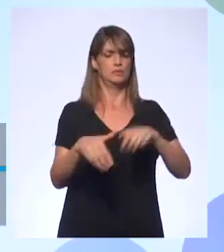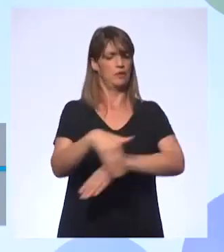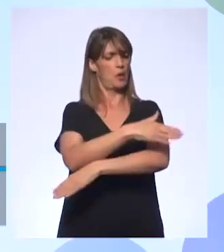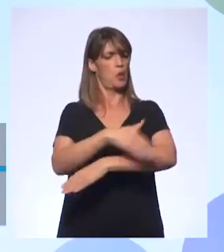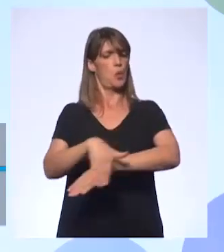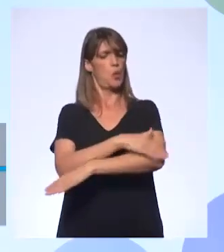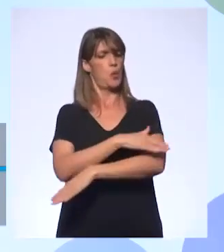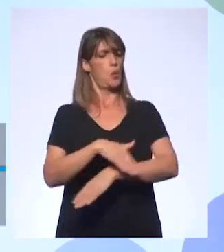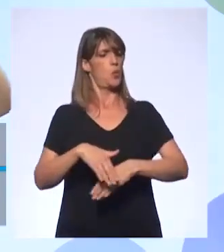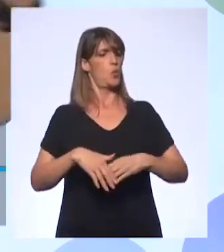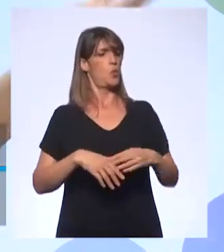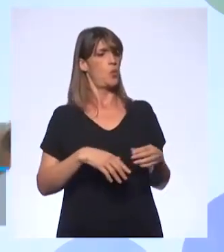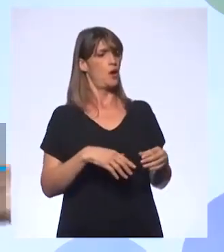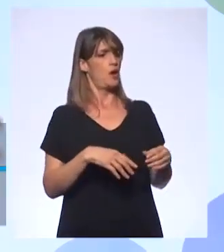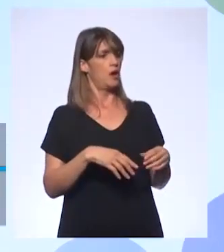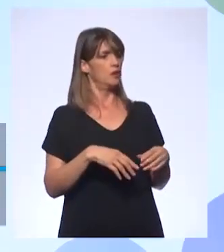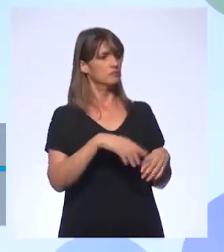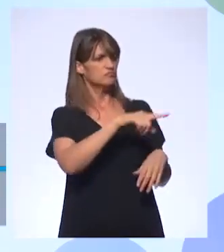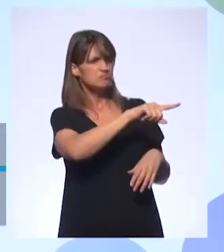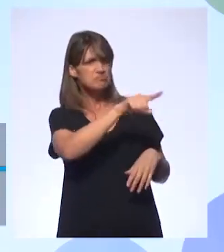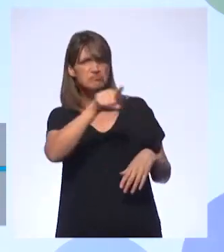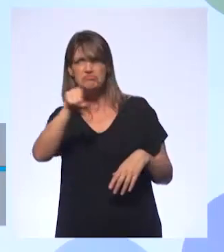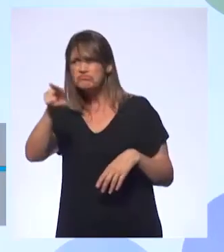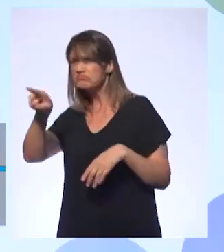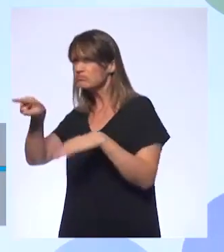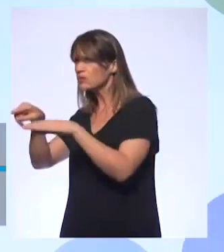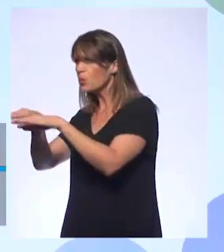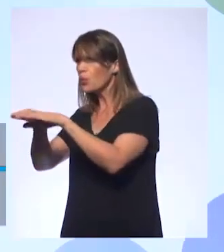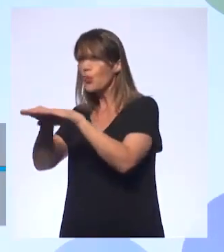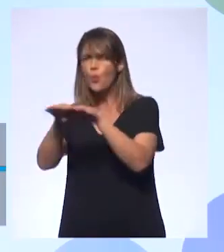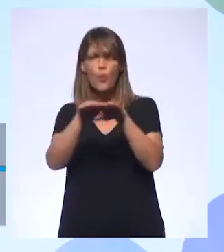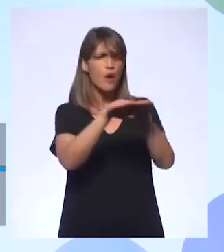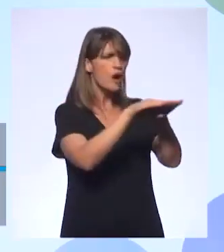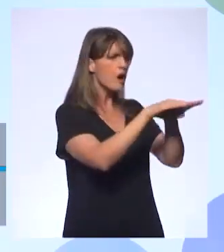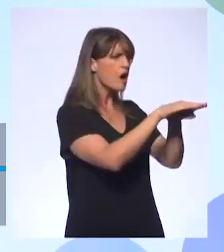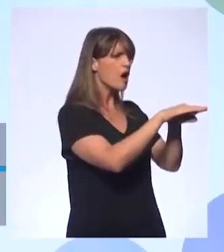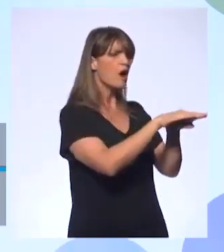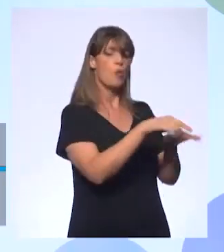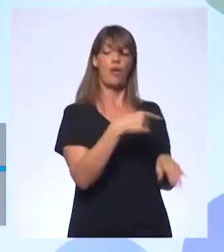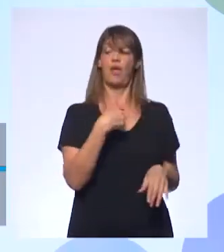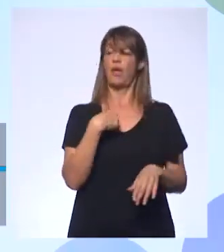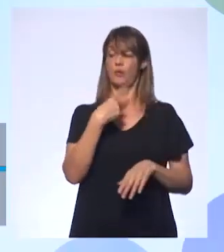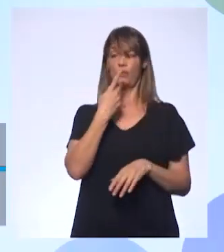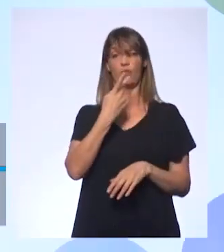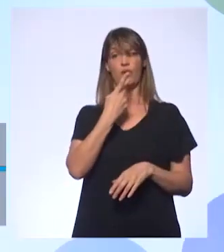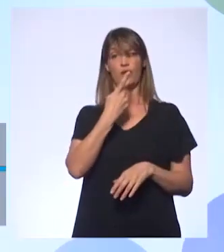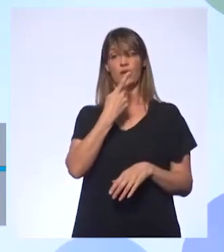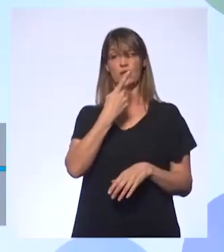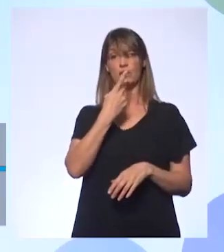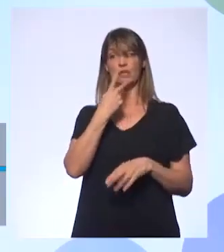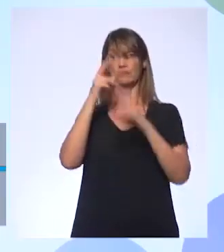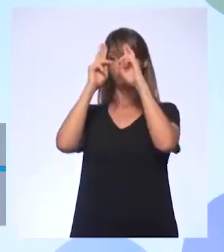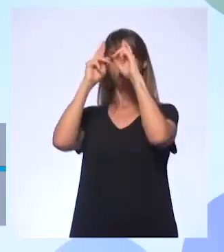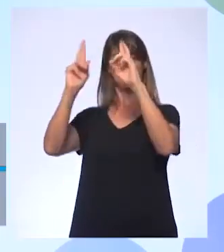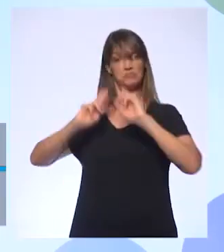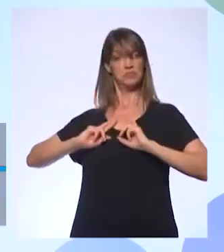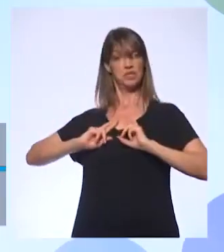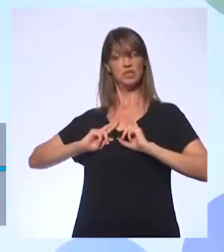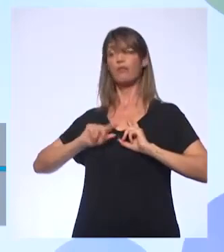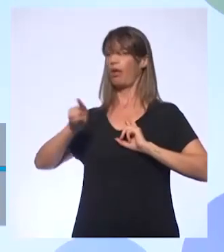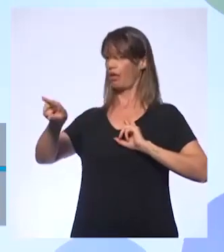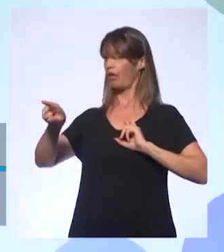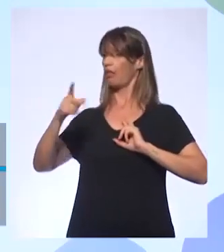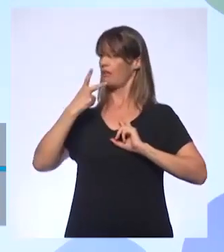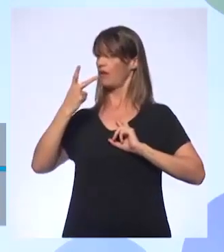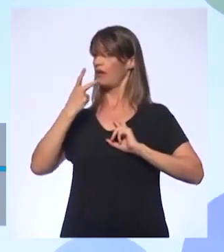tratam igual, tratam a todas as outras pessoas, se quando você está falando, você recebe o mesmo respeito que todas as outras pessoas